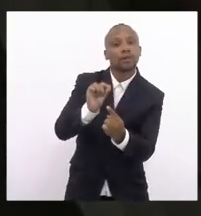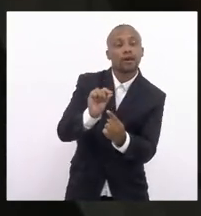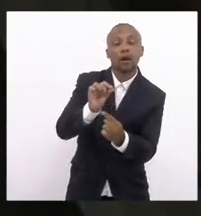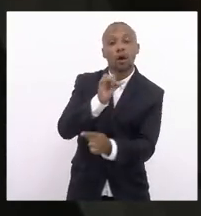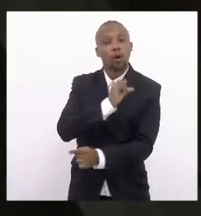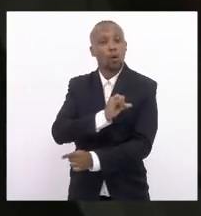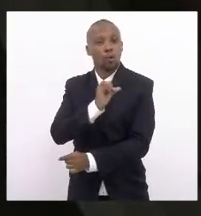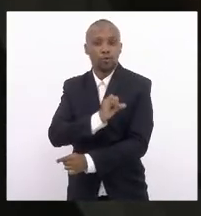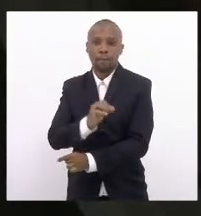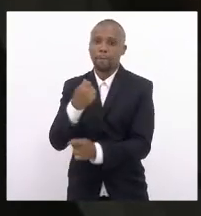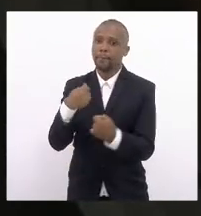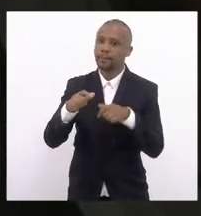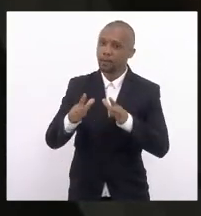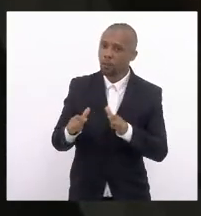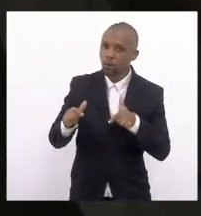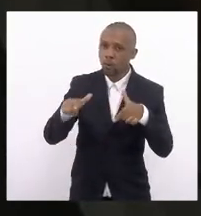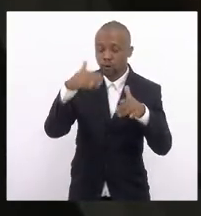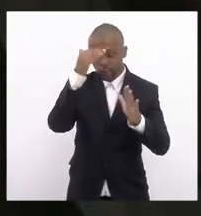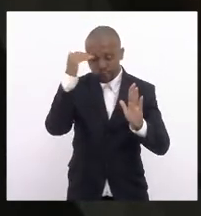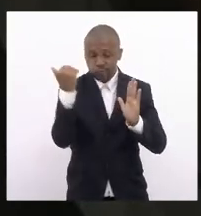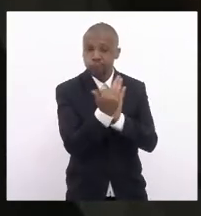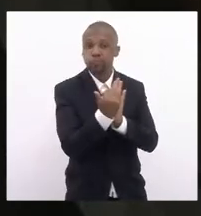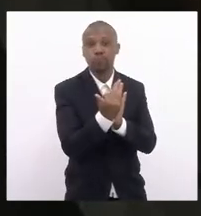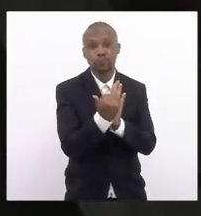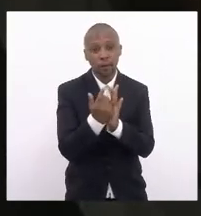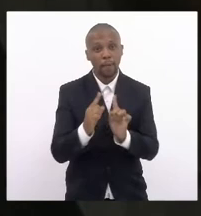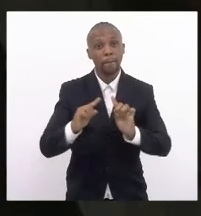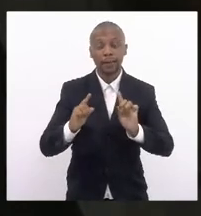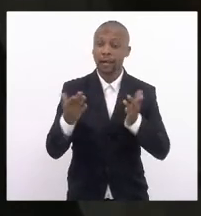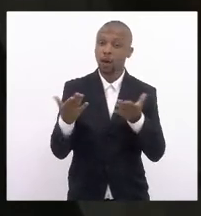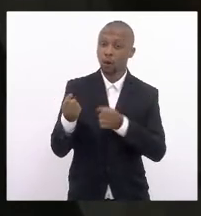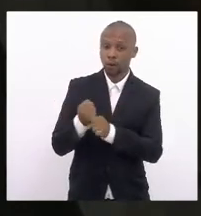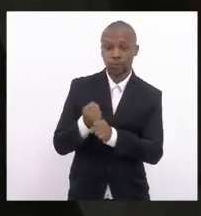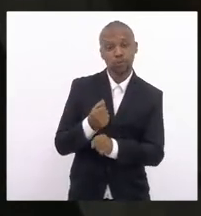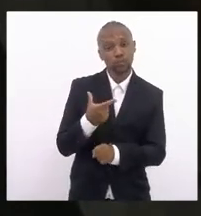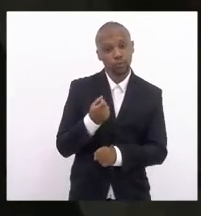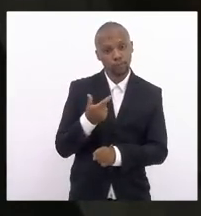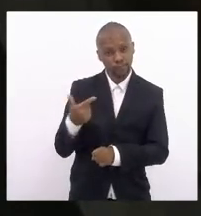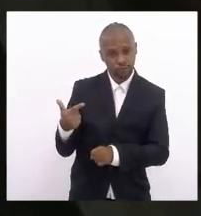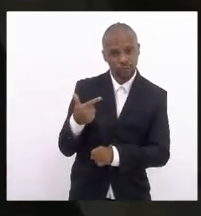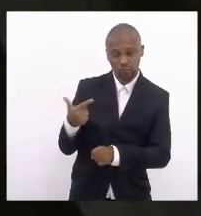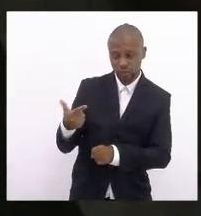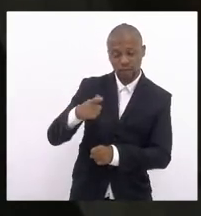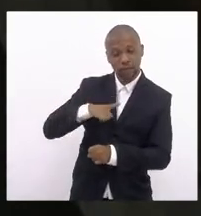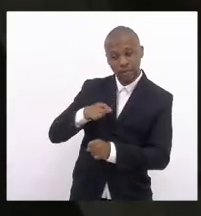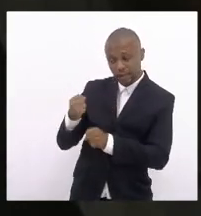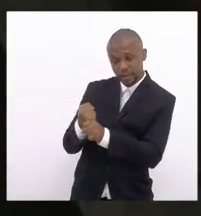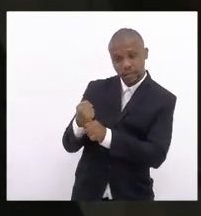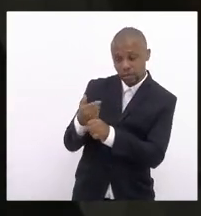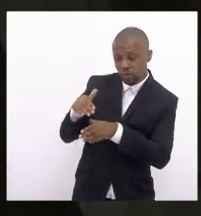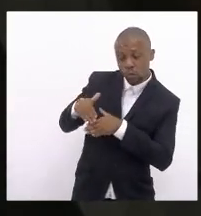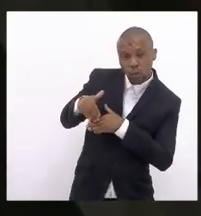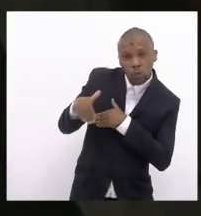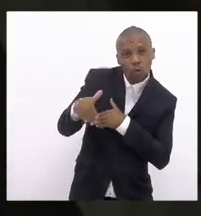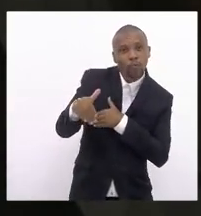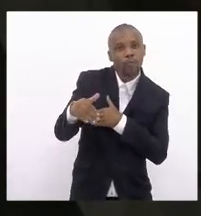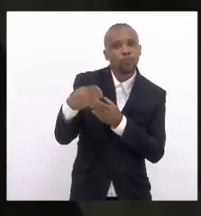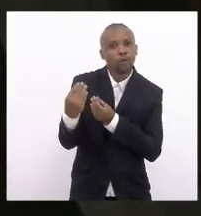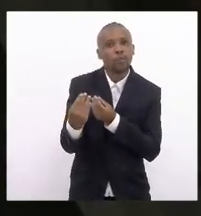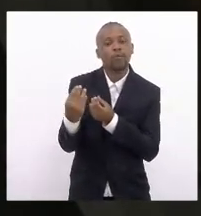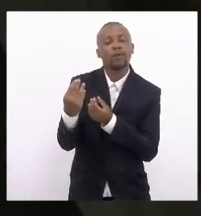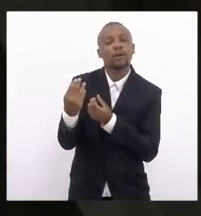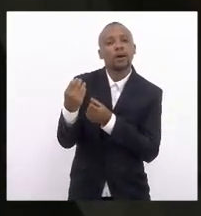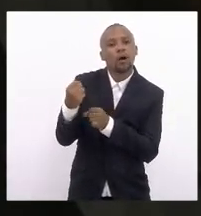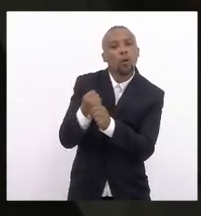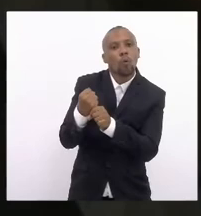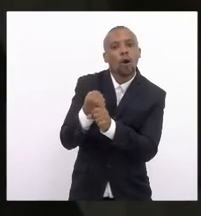o que tinha que ter sido feito. Mas que faça agora, em 2022, que use este ano letivo como um ano de